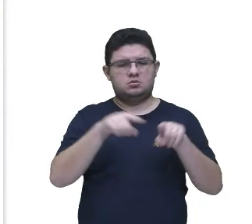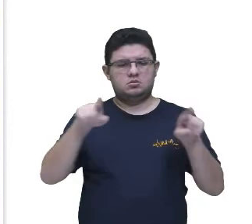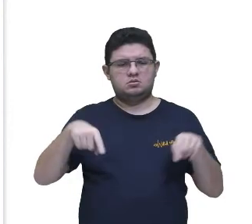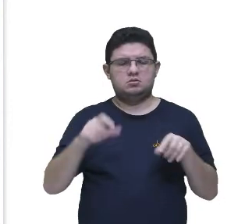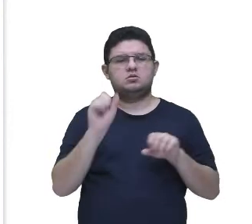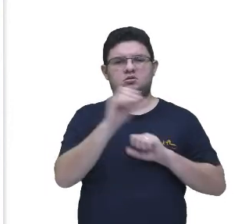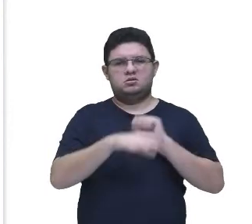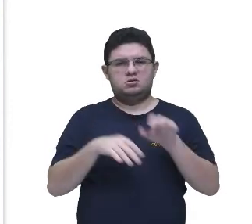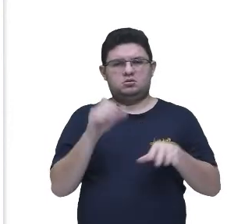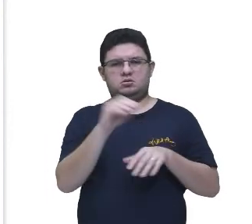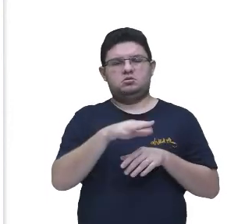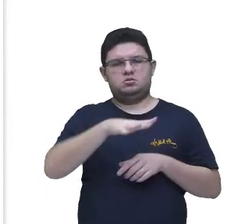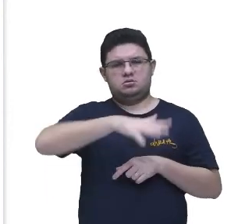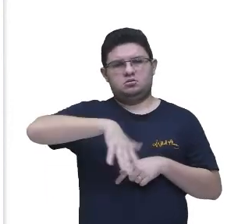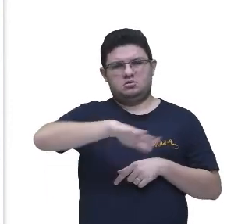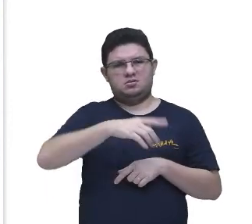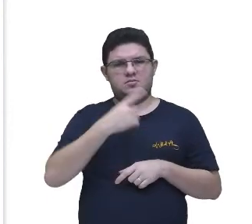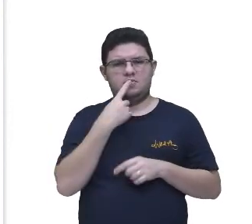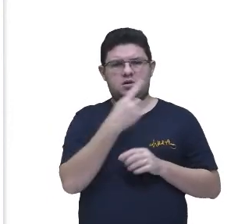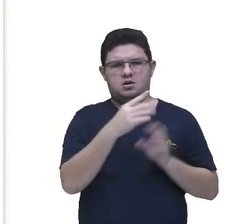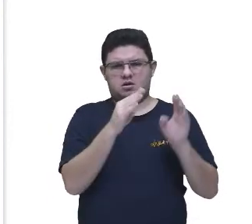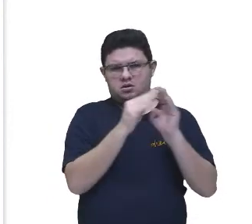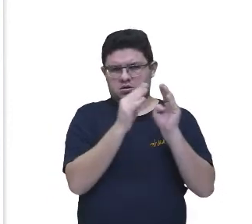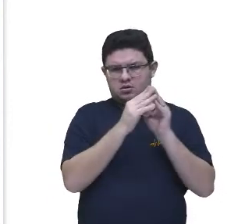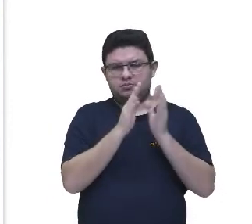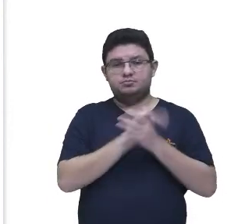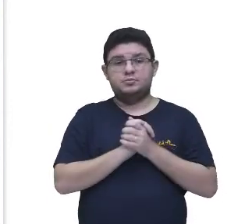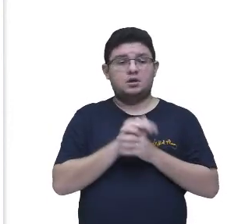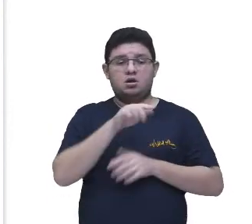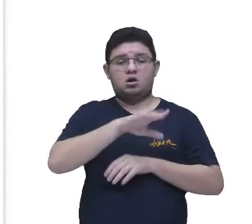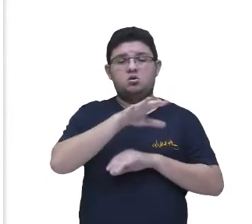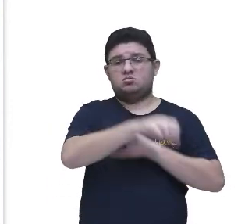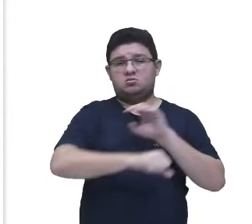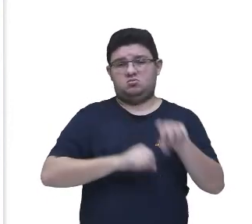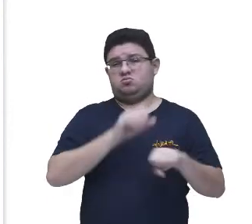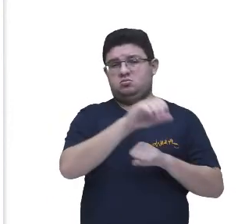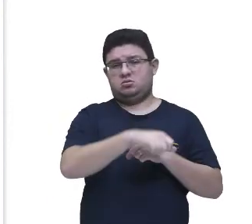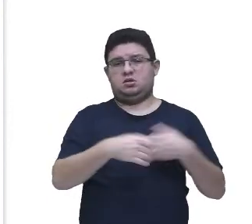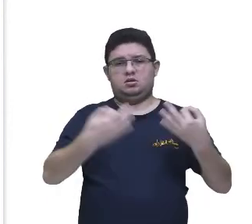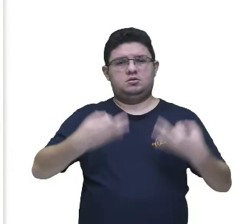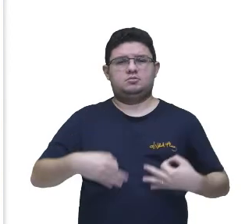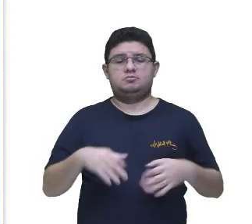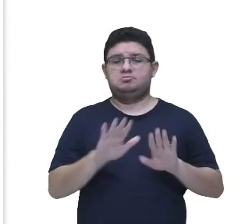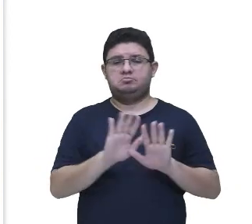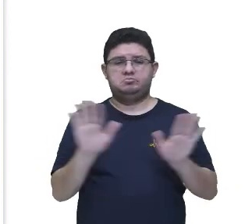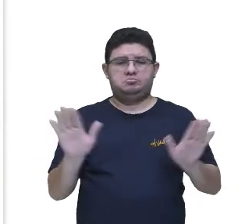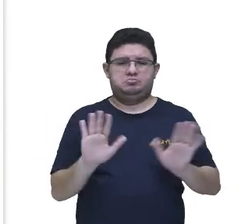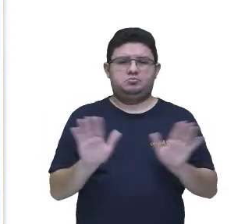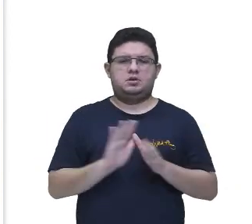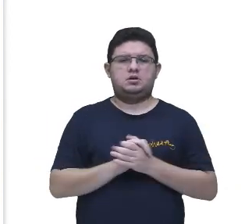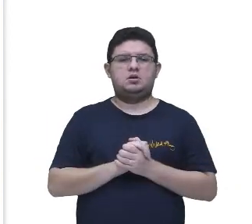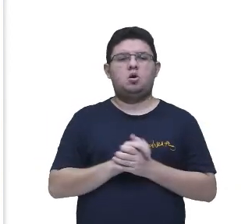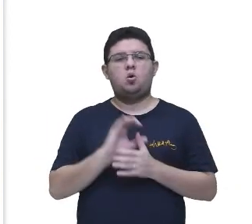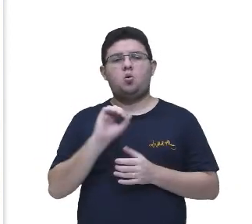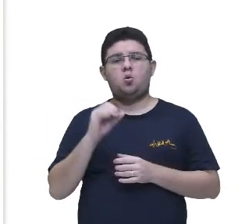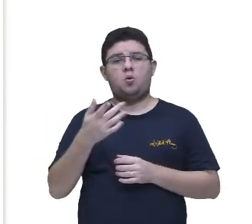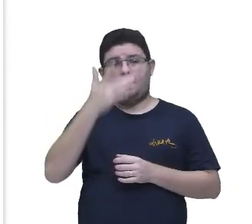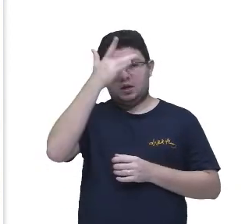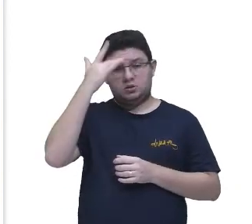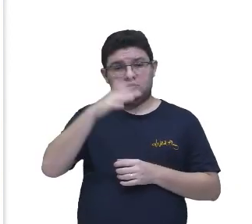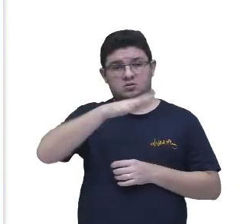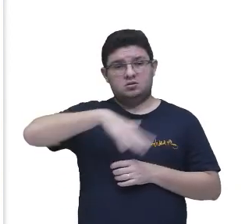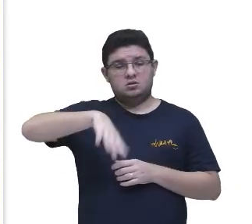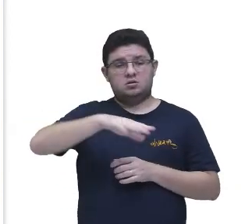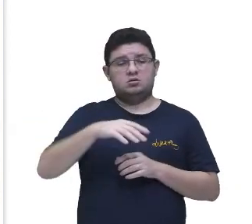não, ou áreas onde não ocorre a coleta de lixo adequada, então, ou mesmo as pessoas daquela região